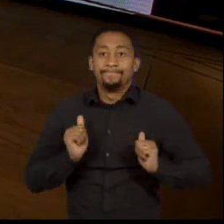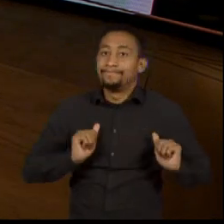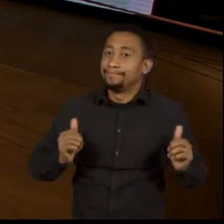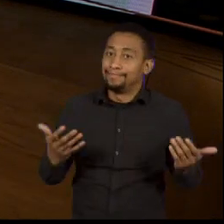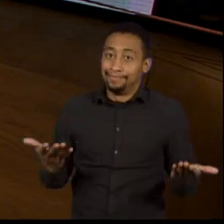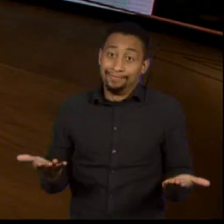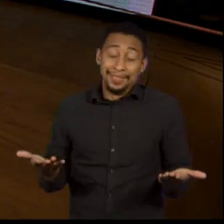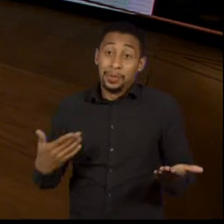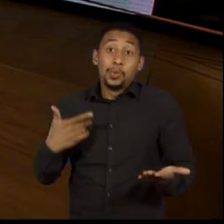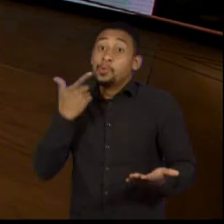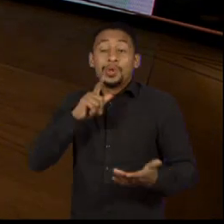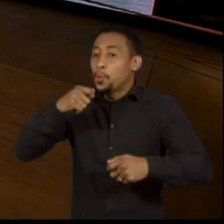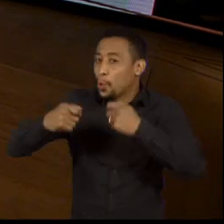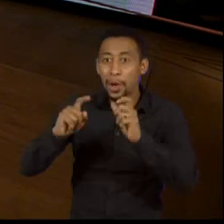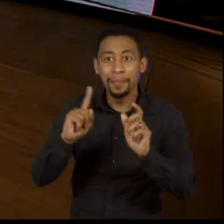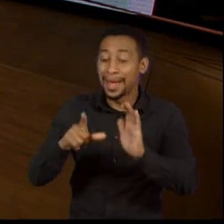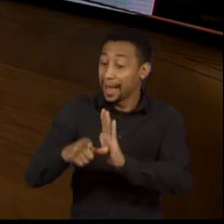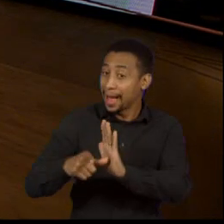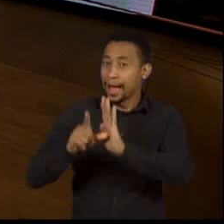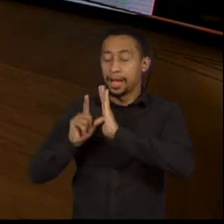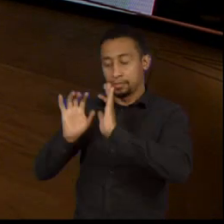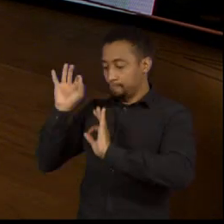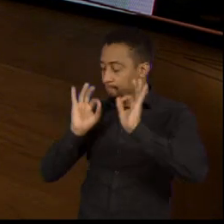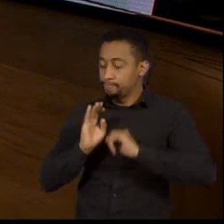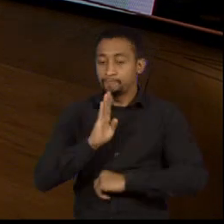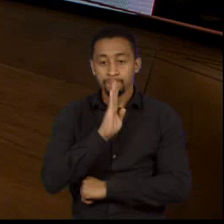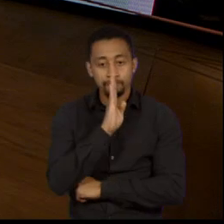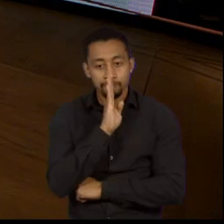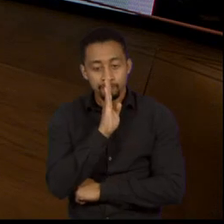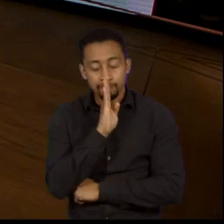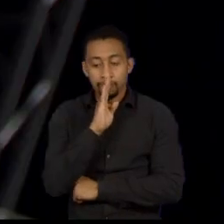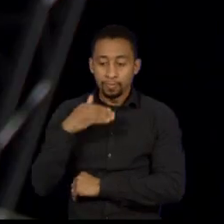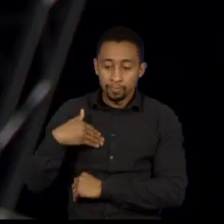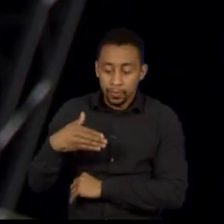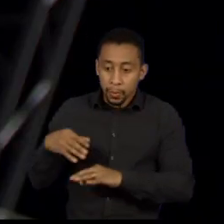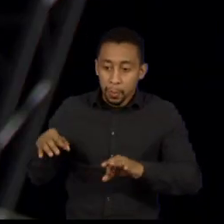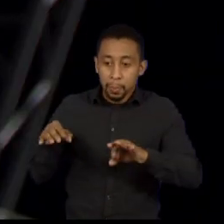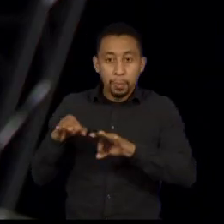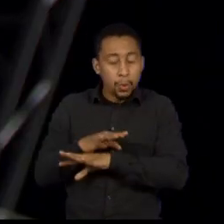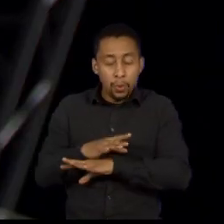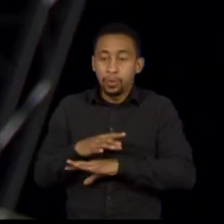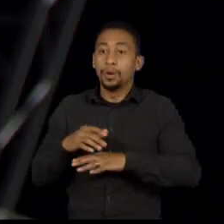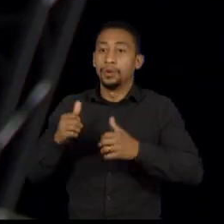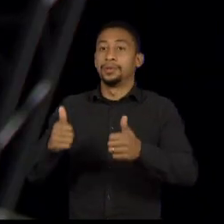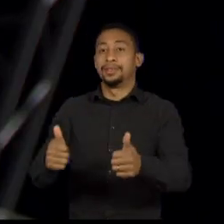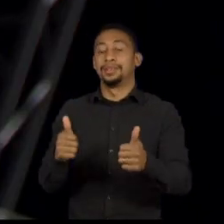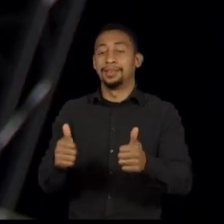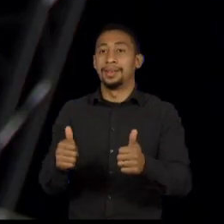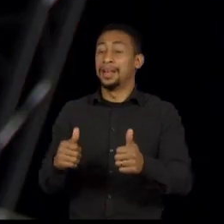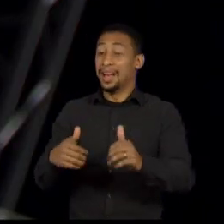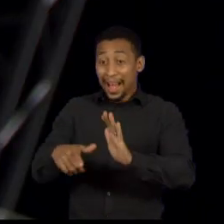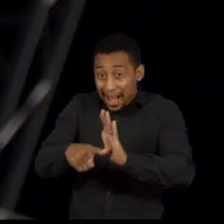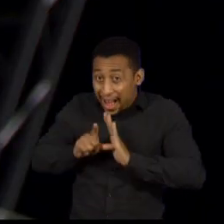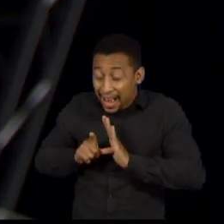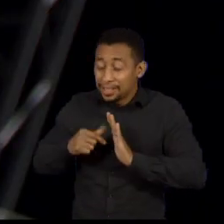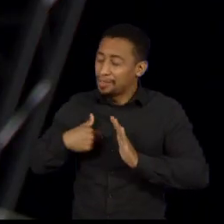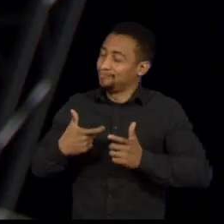então, tem um negócio antes e depois também. Então, eu sou uma pessoa chata, eu não sou uma pessoa muito